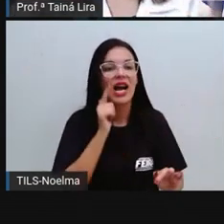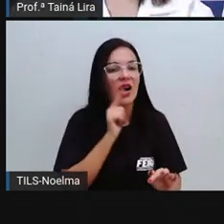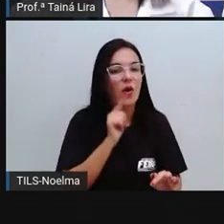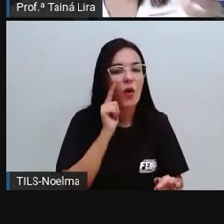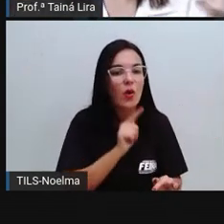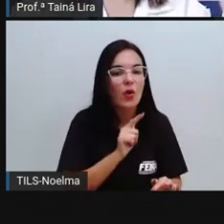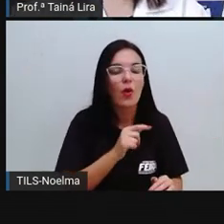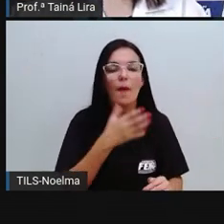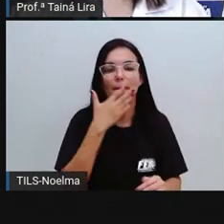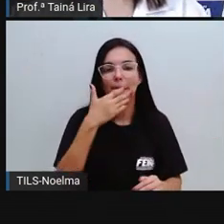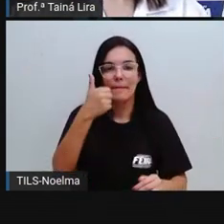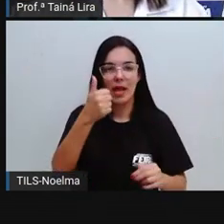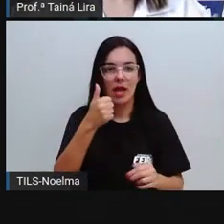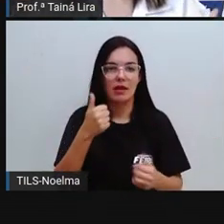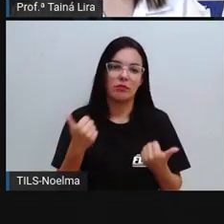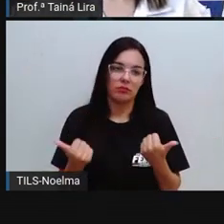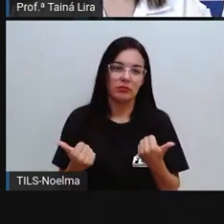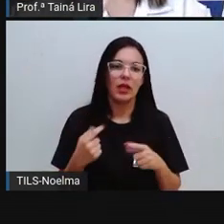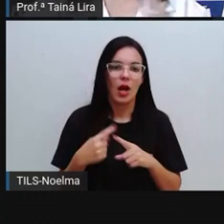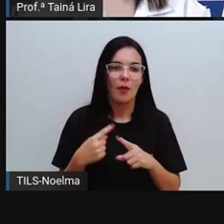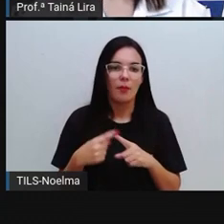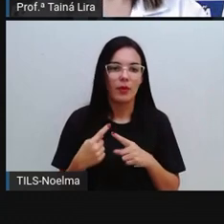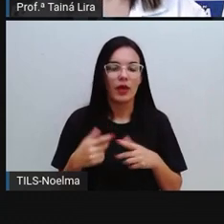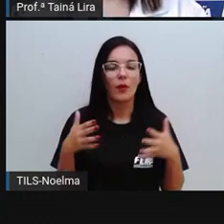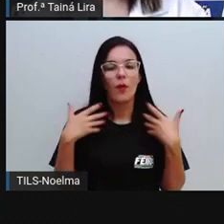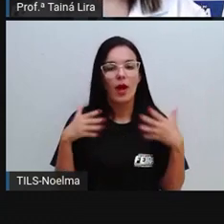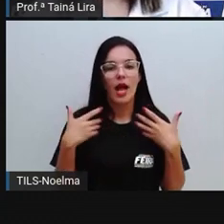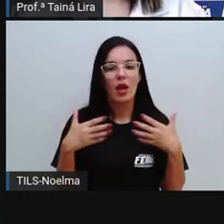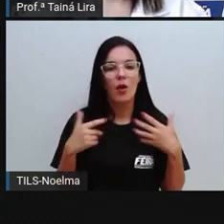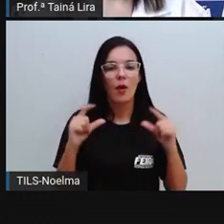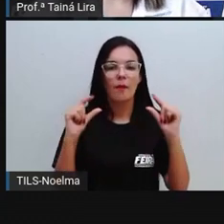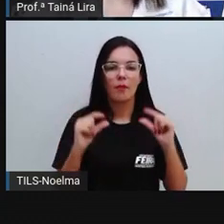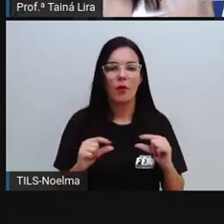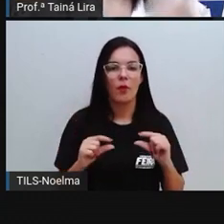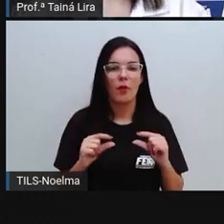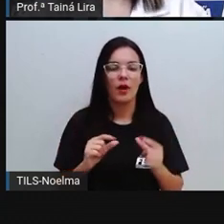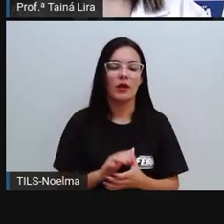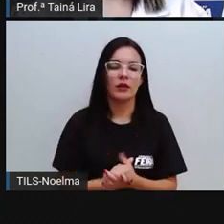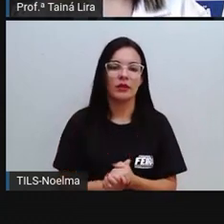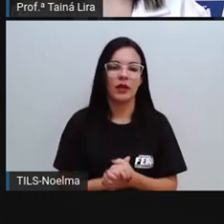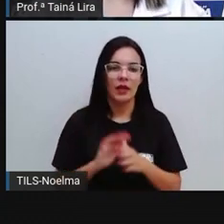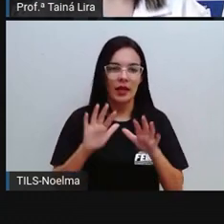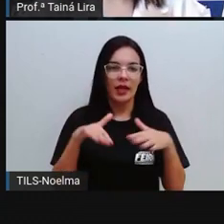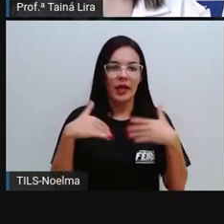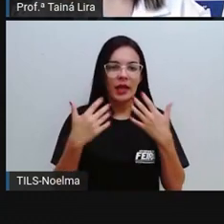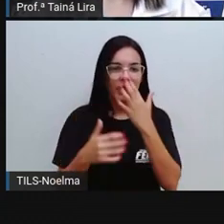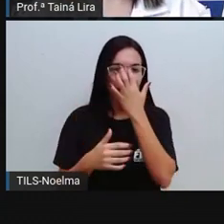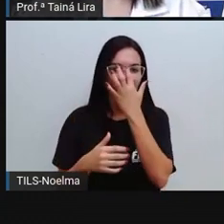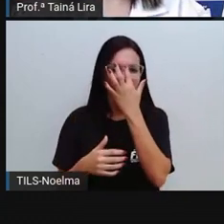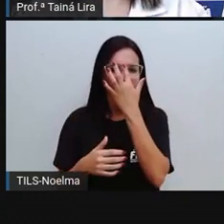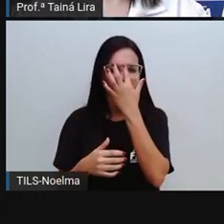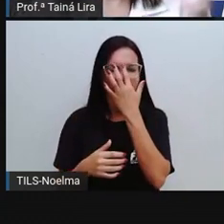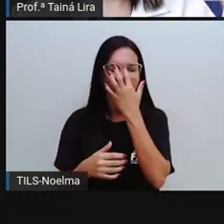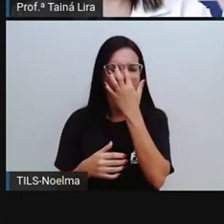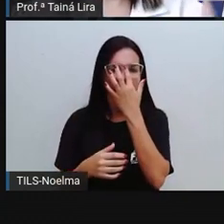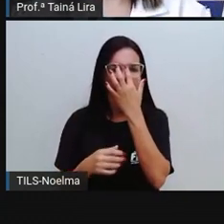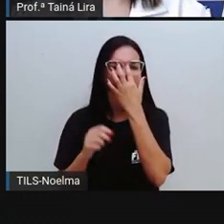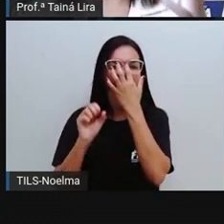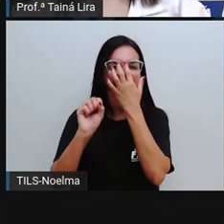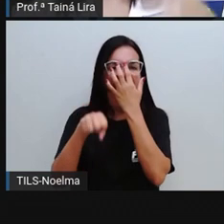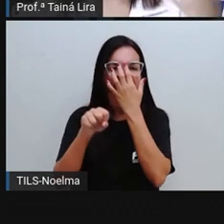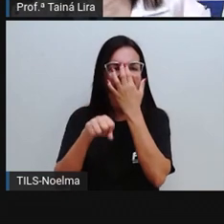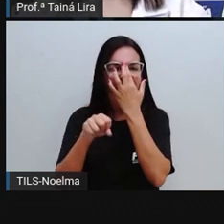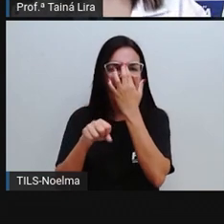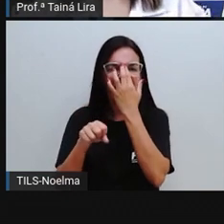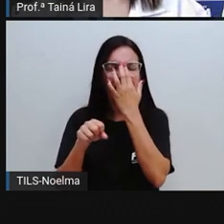conseguiu ficar tão bem disposto, tá? E marcar vários gols. É como a Pro falou, claro que eles estavam cansados, normal, né, do